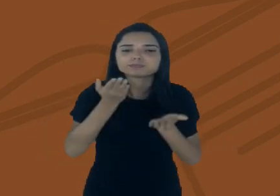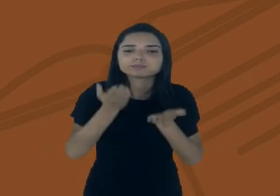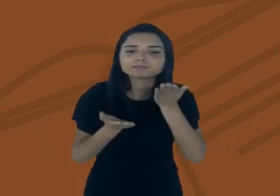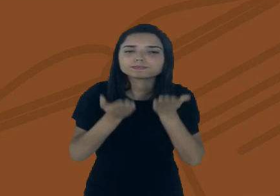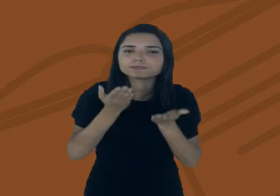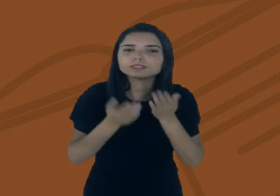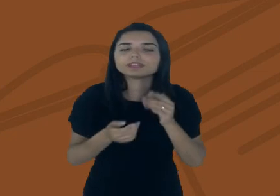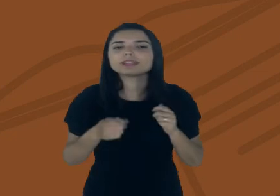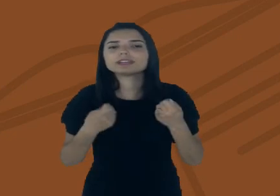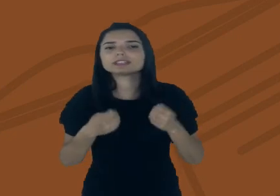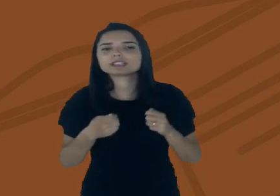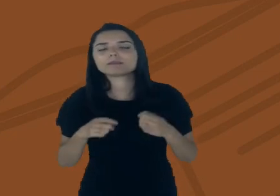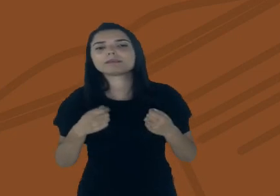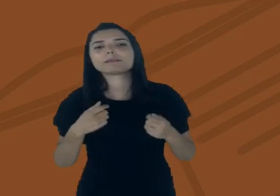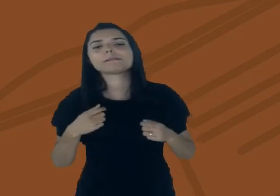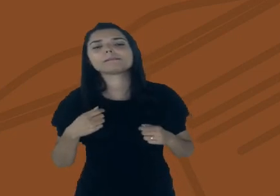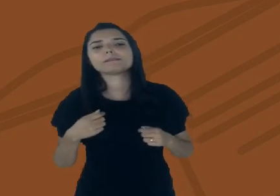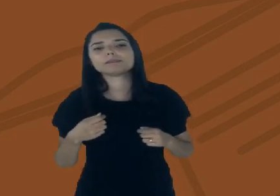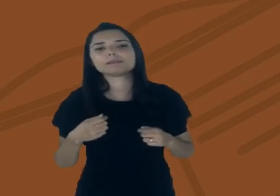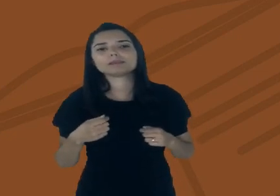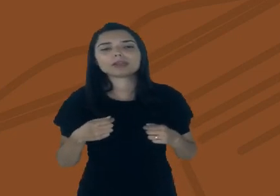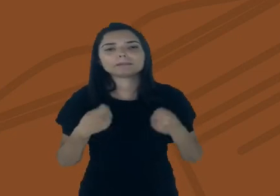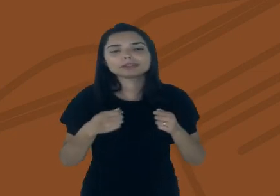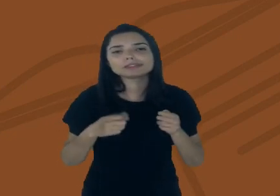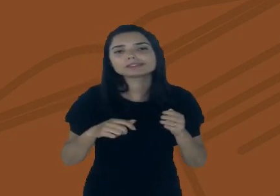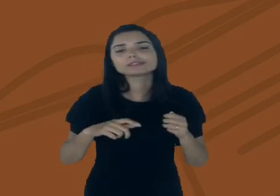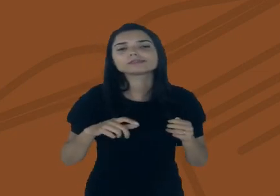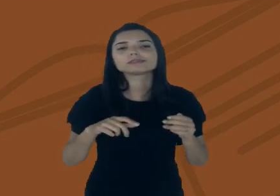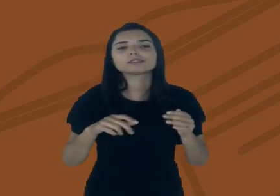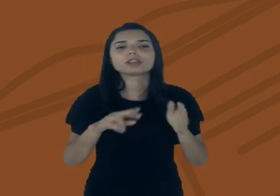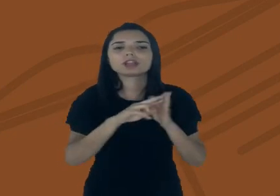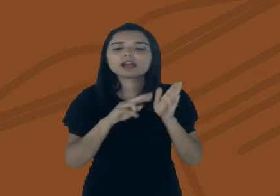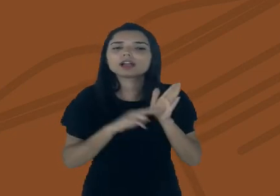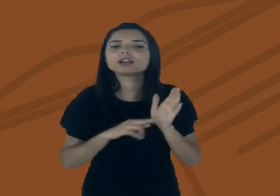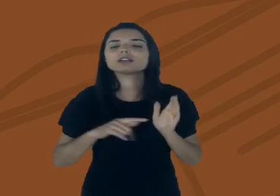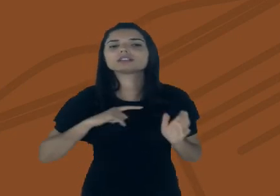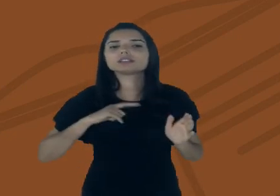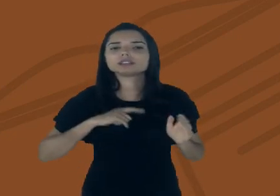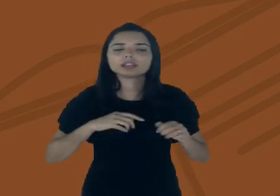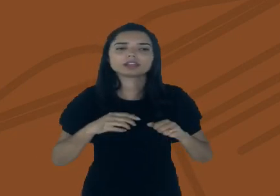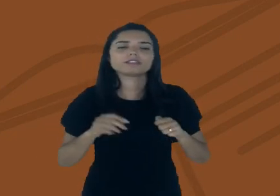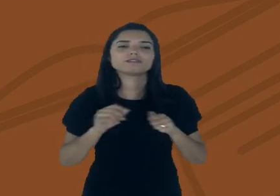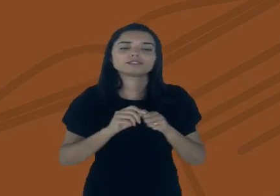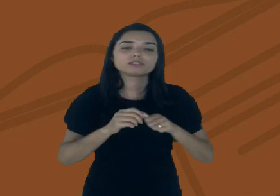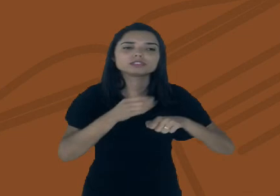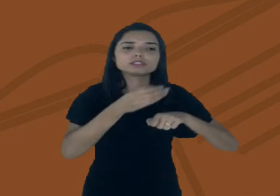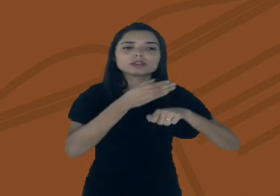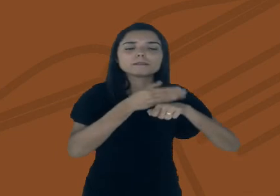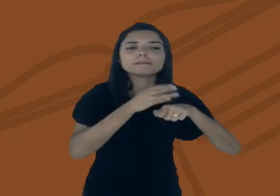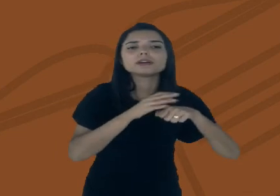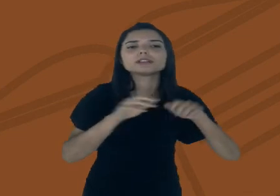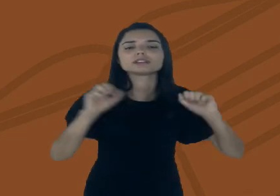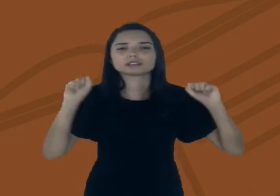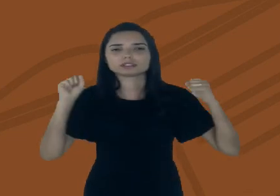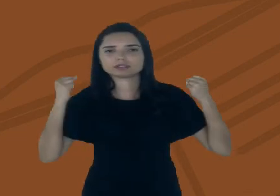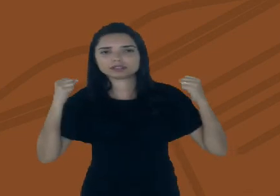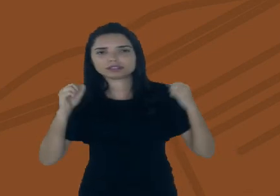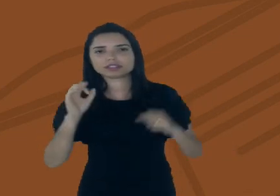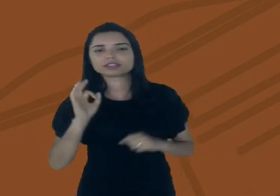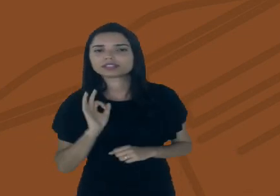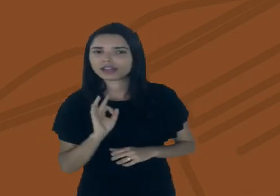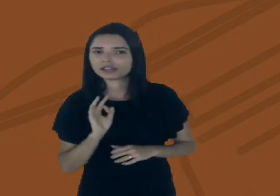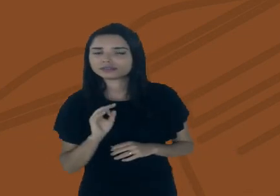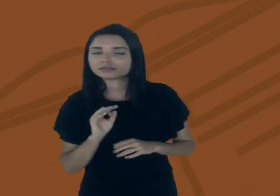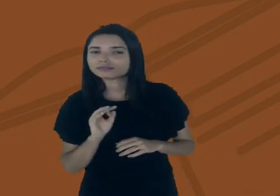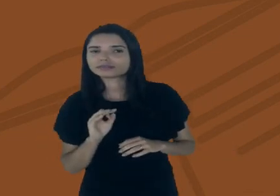sempre regrando a alimentação, regrando a atividade física, certo? Então, pensar nisso, que o exercício físico, ele traz